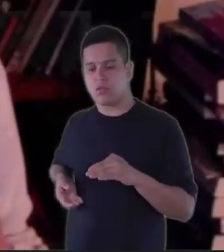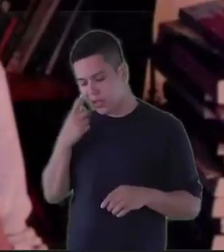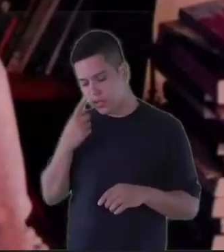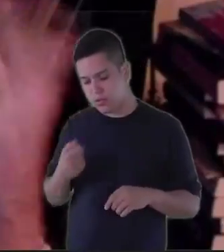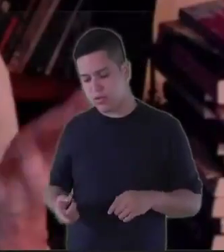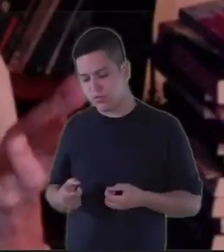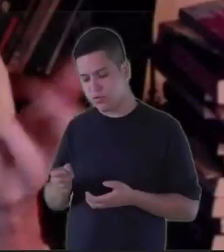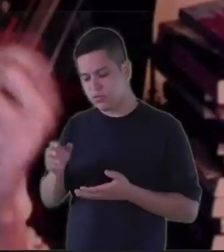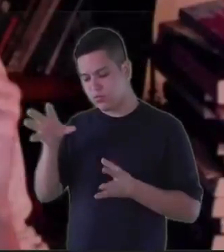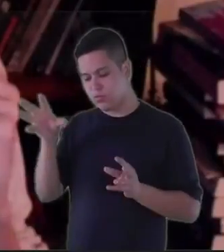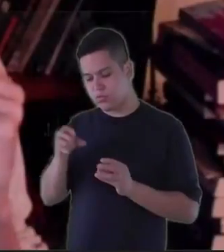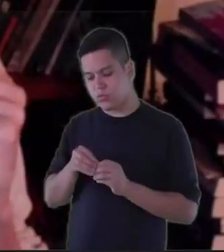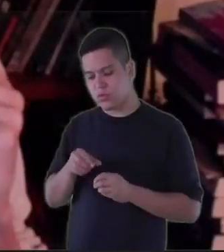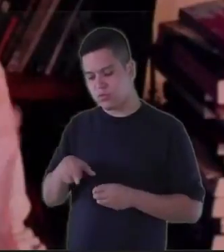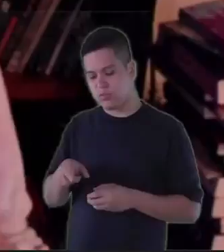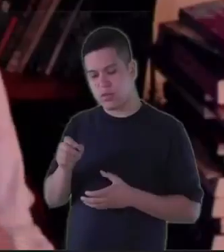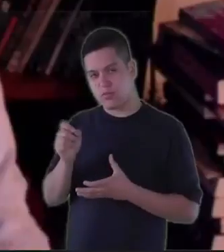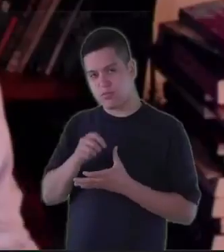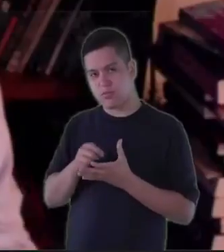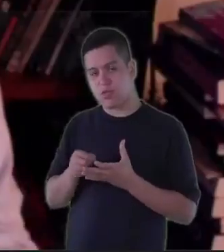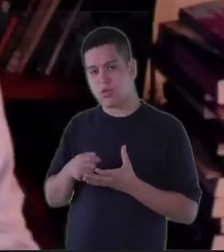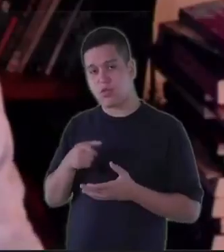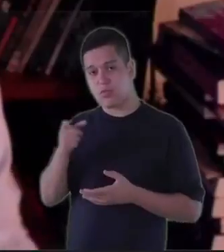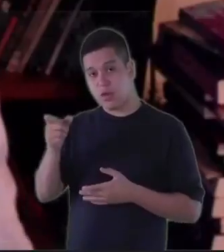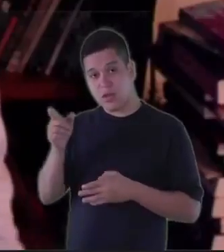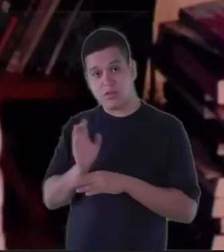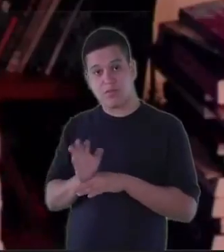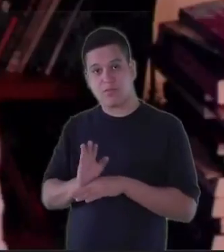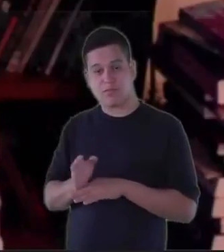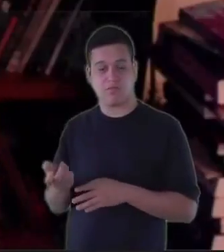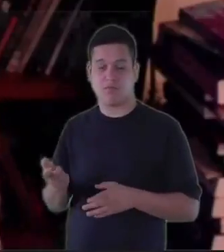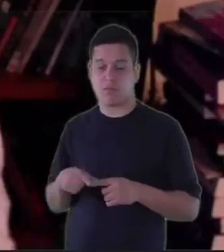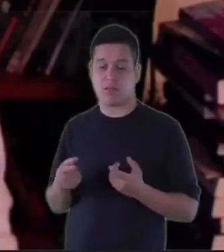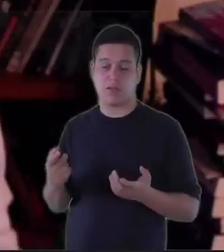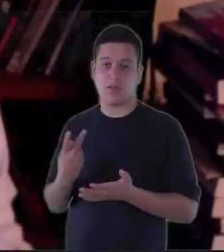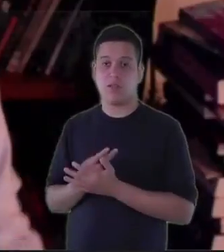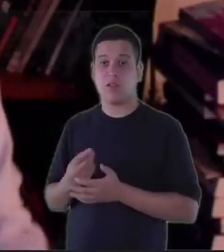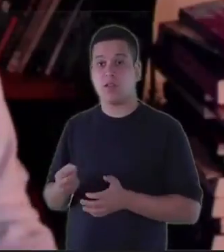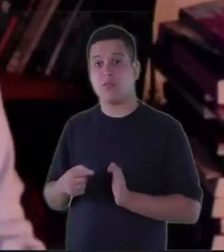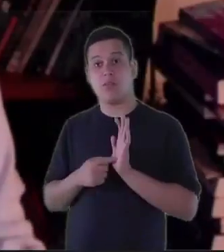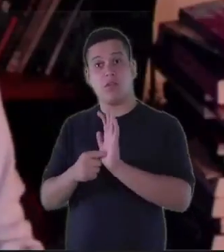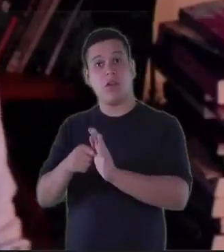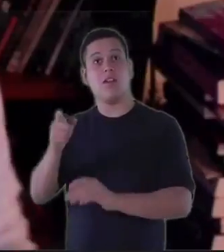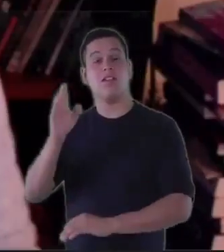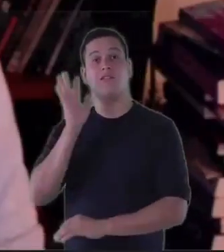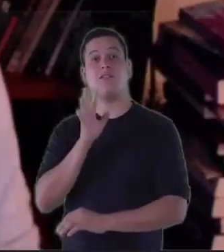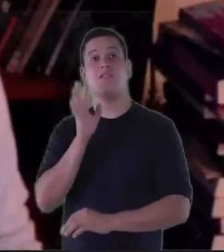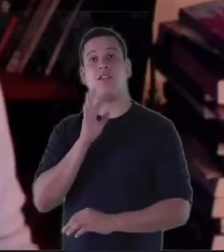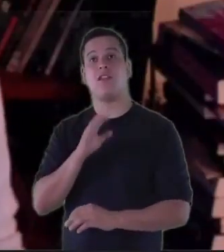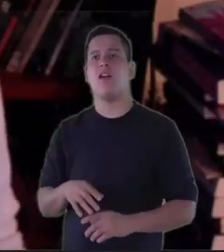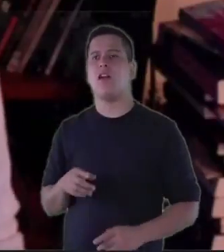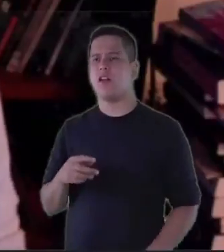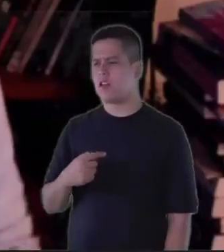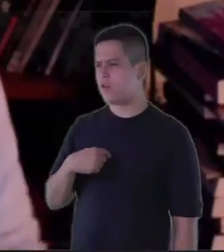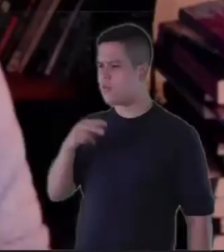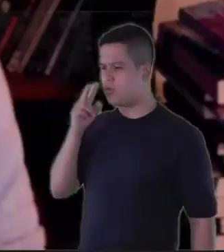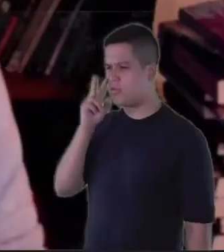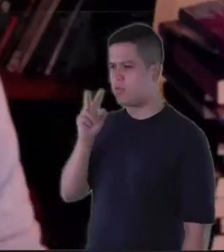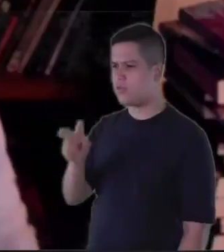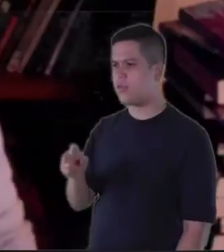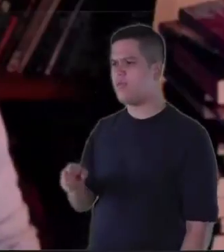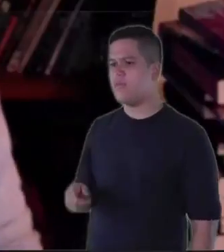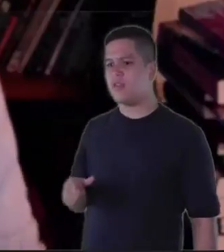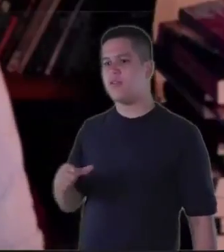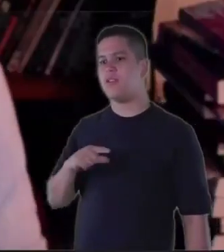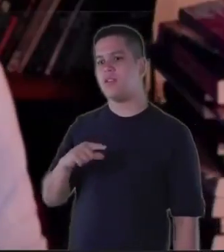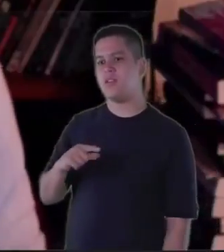o roteiro desse filme que não aconteceu. E me mostrou, me deu, falou, olha aqui, que legal. Quando eu olhei ali, eu vi que tinha material para um